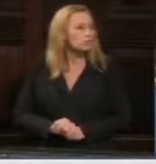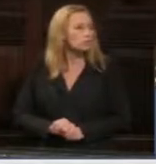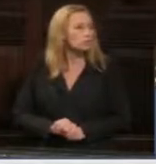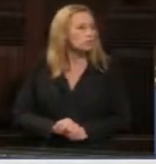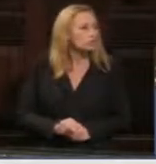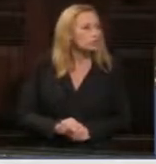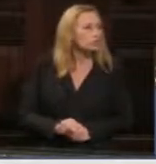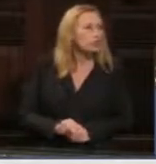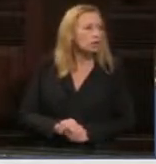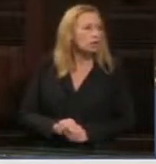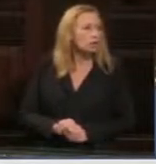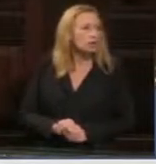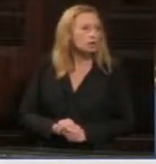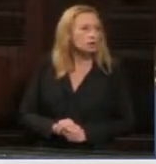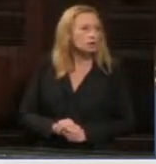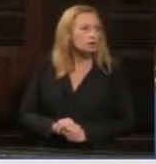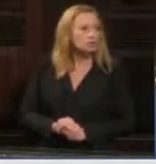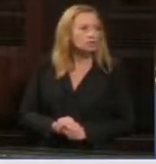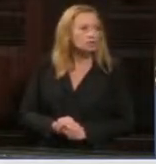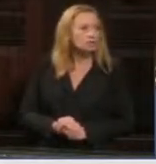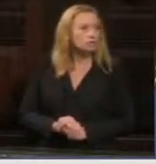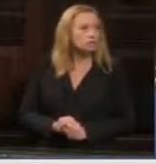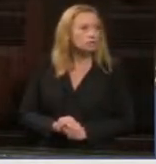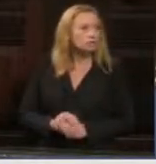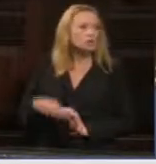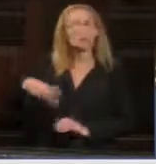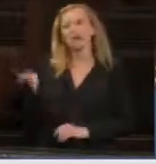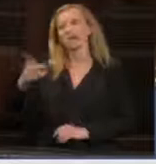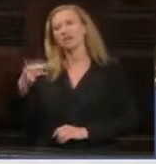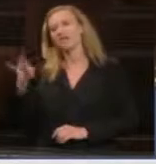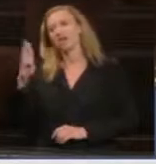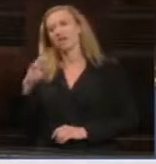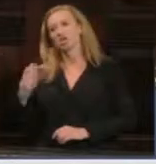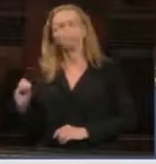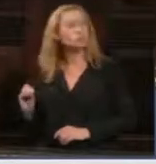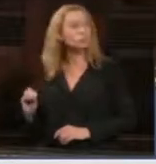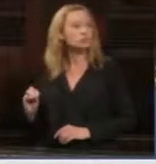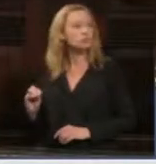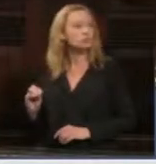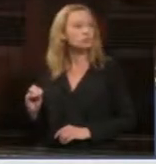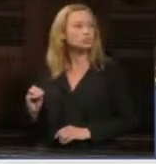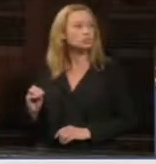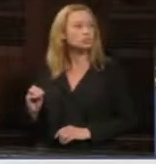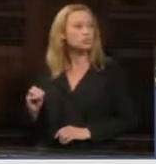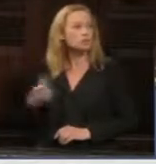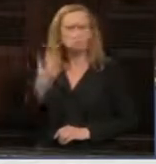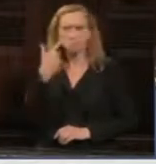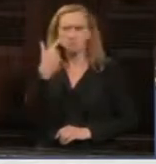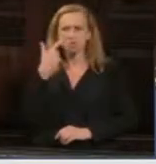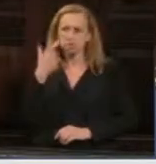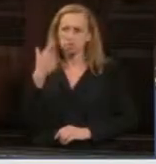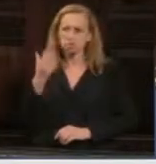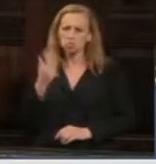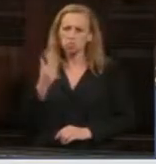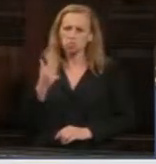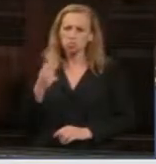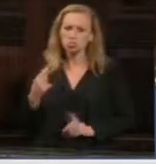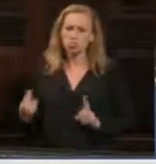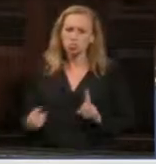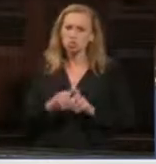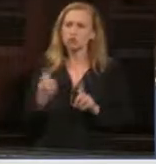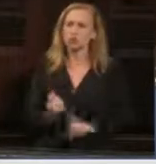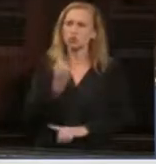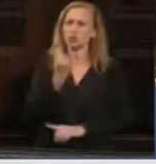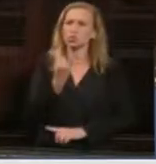clinton apostou num único caminho numa única linha de debate tão bush é que